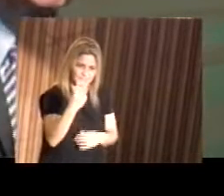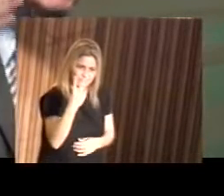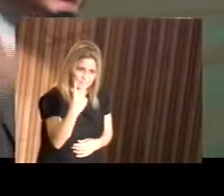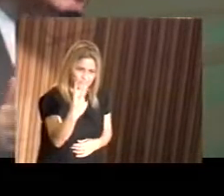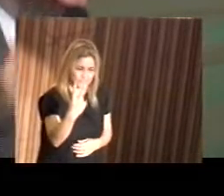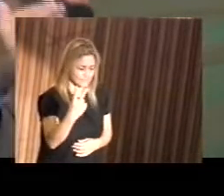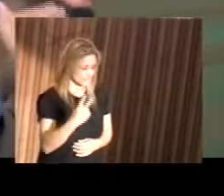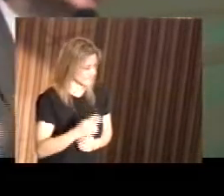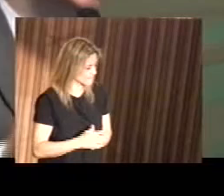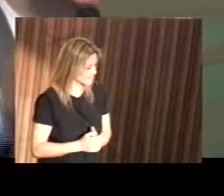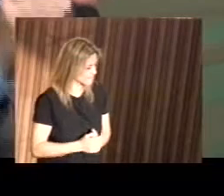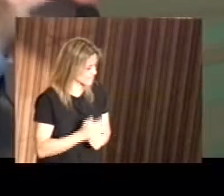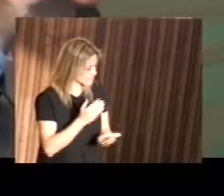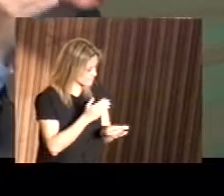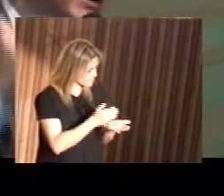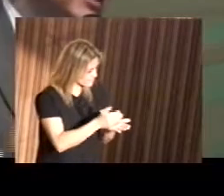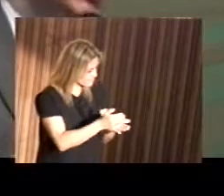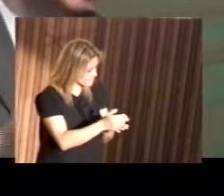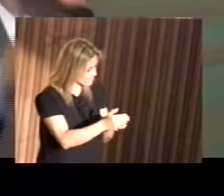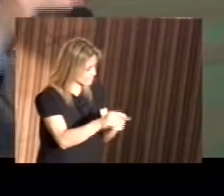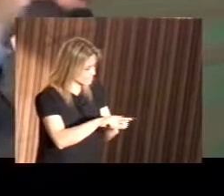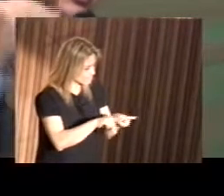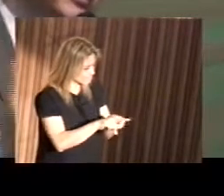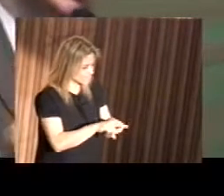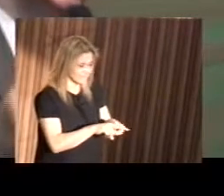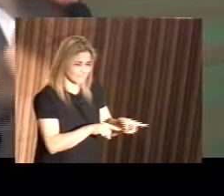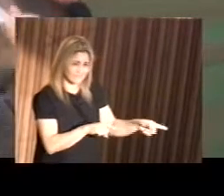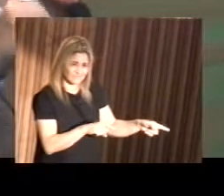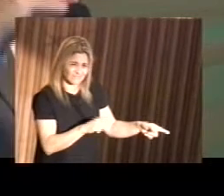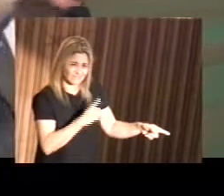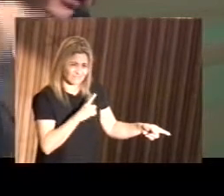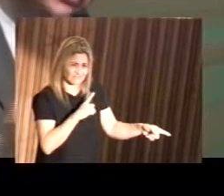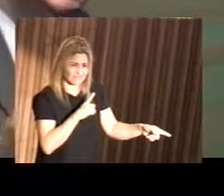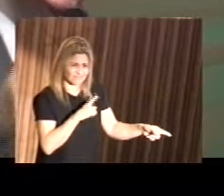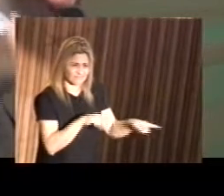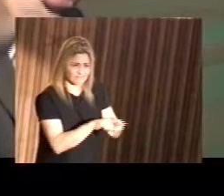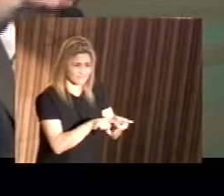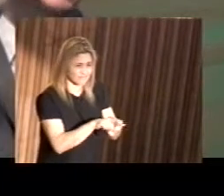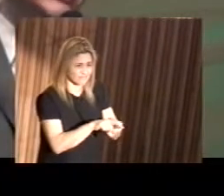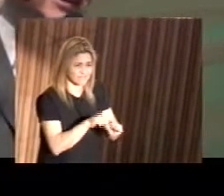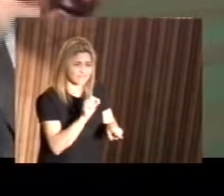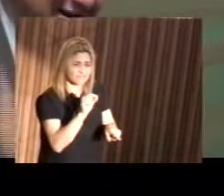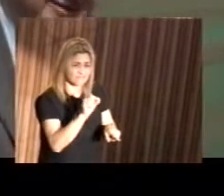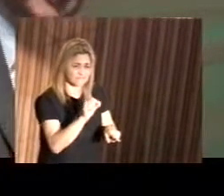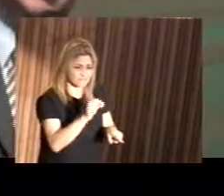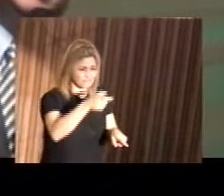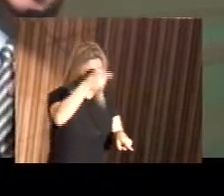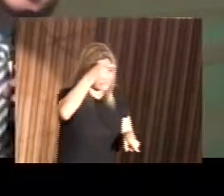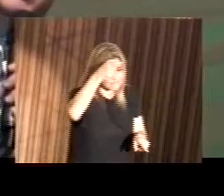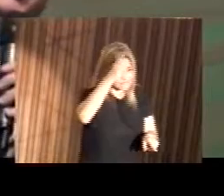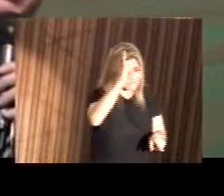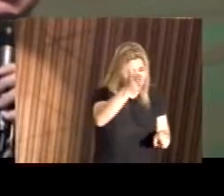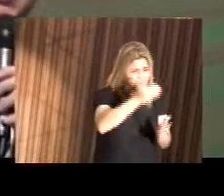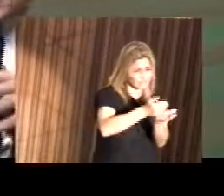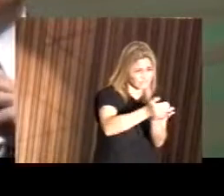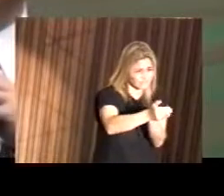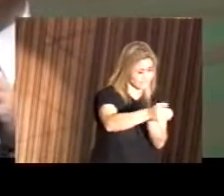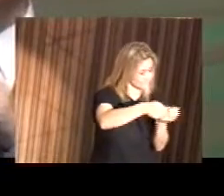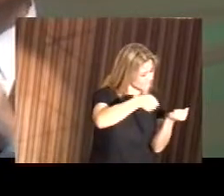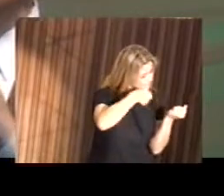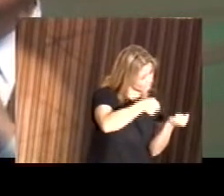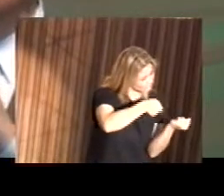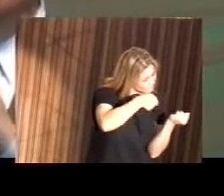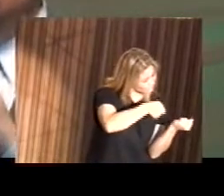esse sistema de valores está debaixo do poder do príncipe das trevas. Há